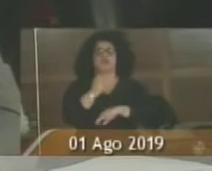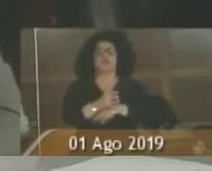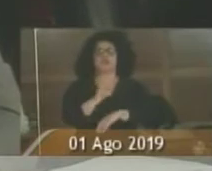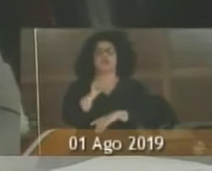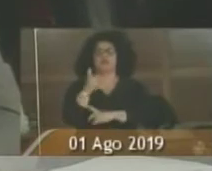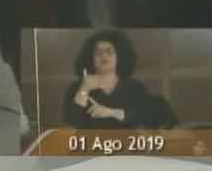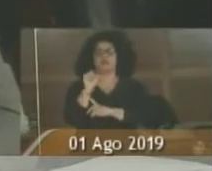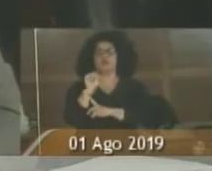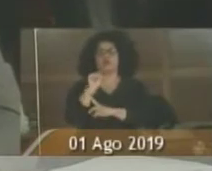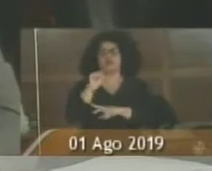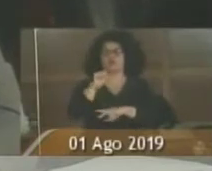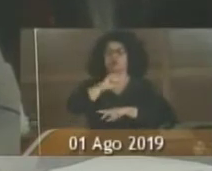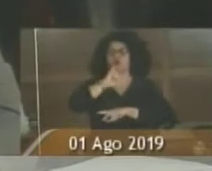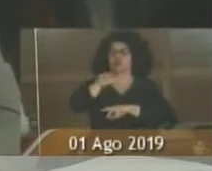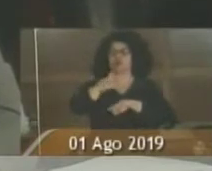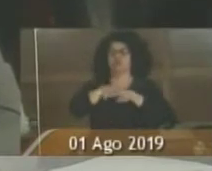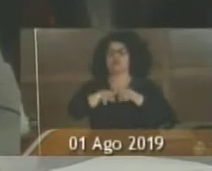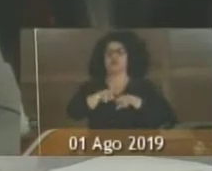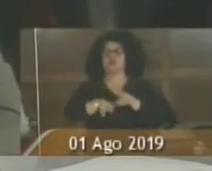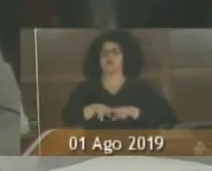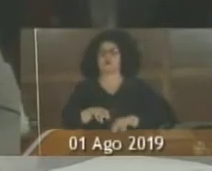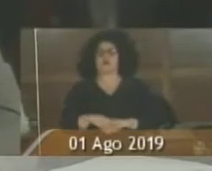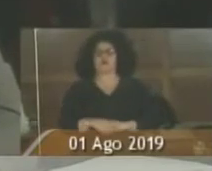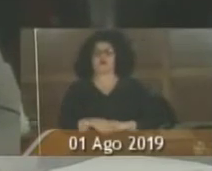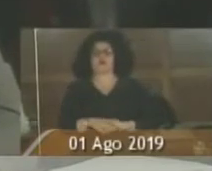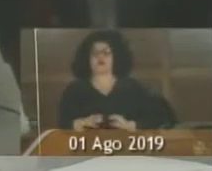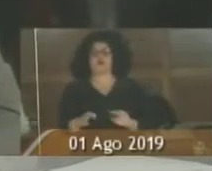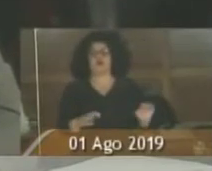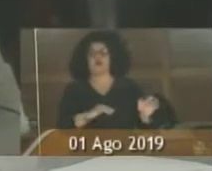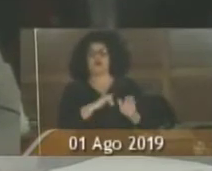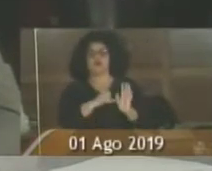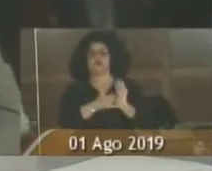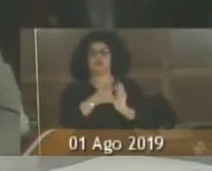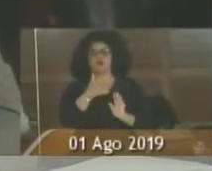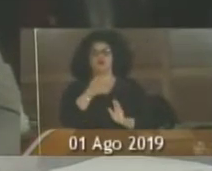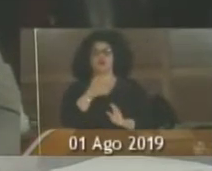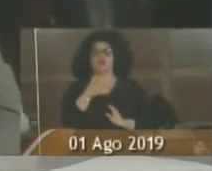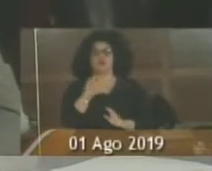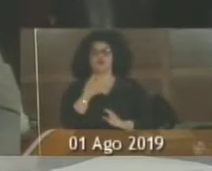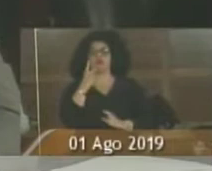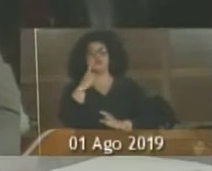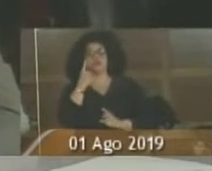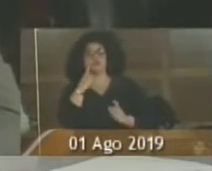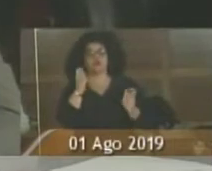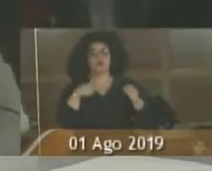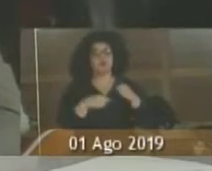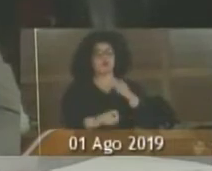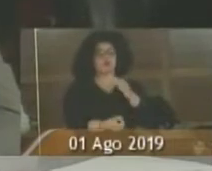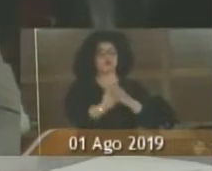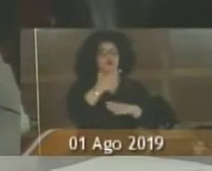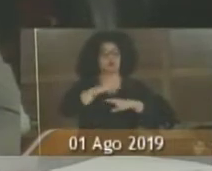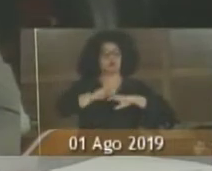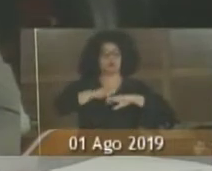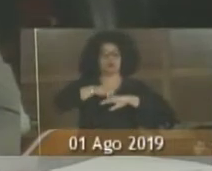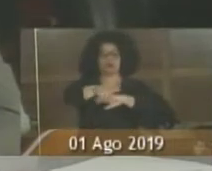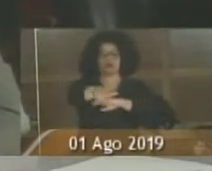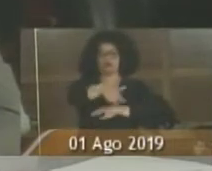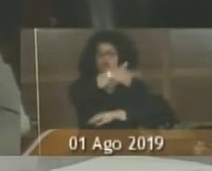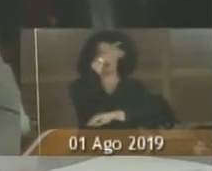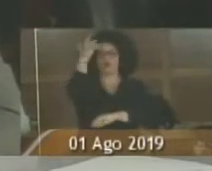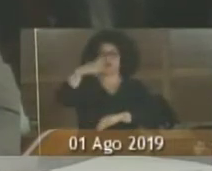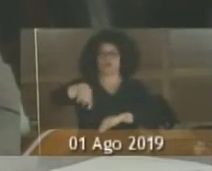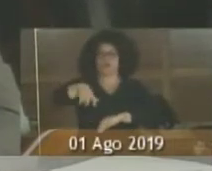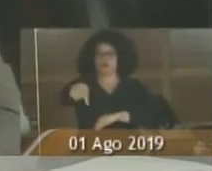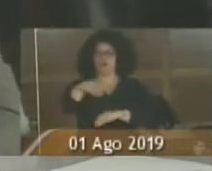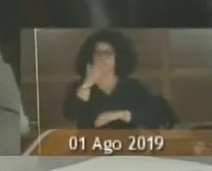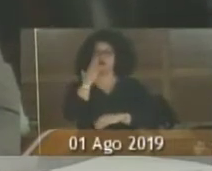junho. Indicação 2013, indicando ao prefeito, estudo de viabilidade técnica para implantação de faixa de pedestre na BR-101 em frente ao